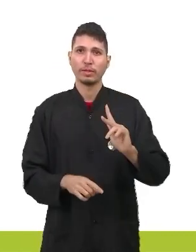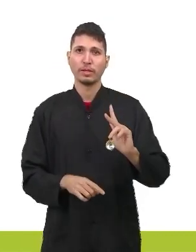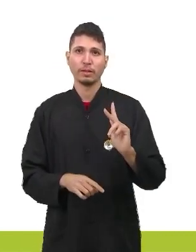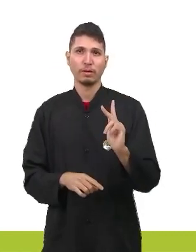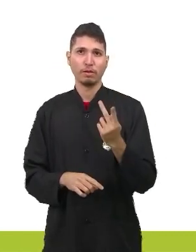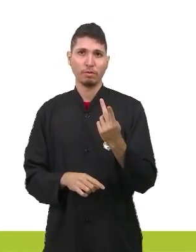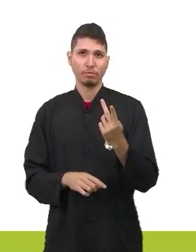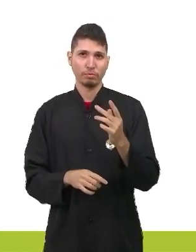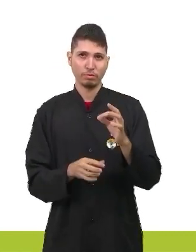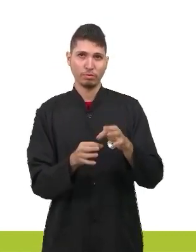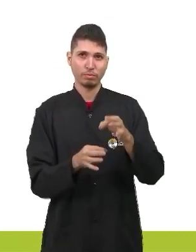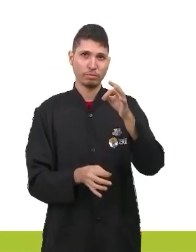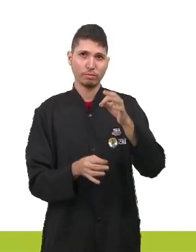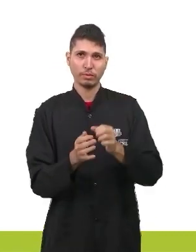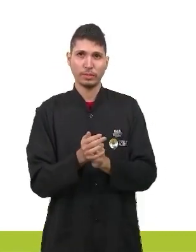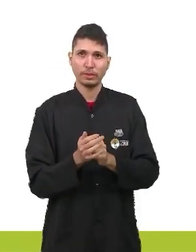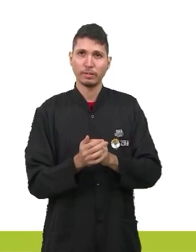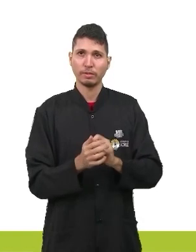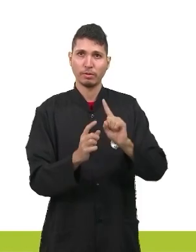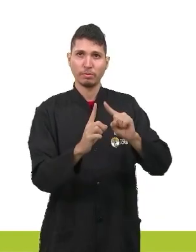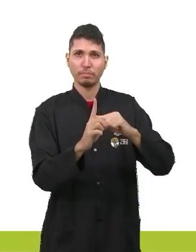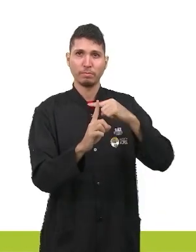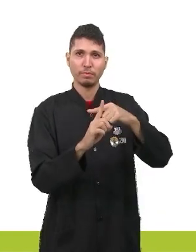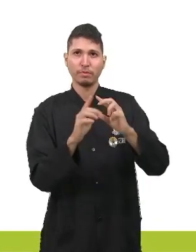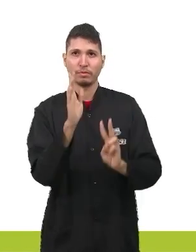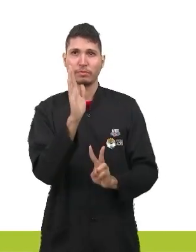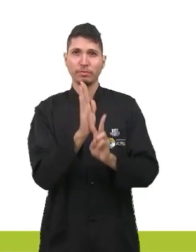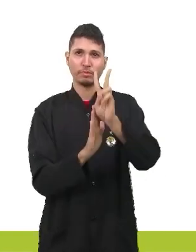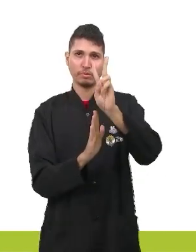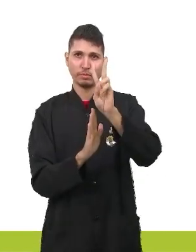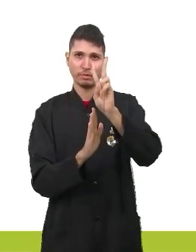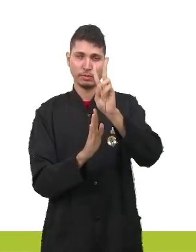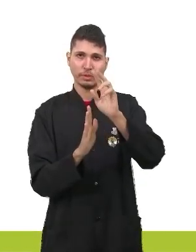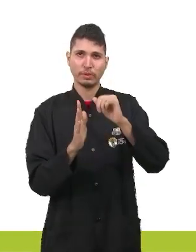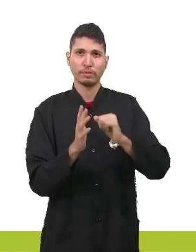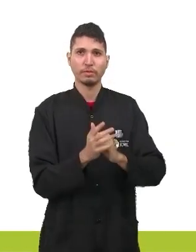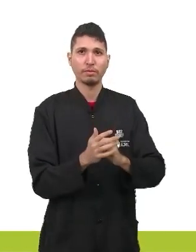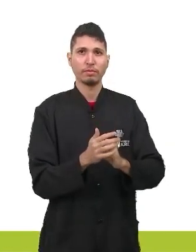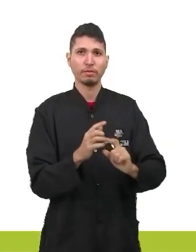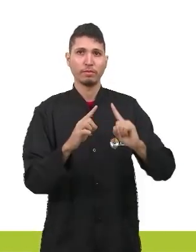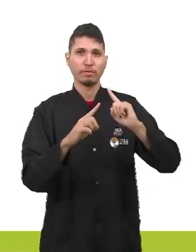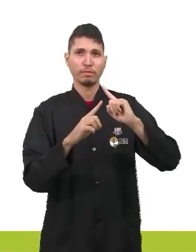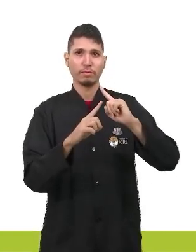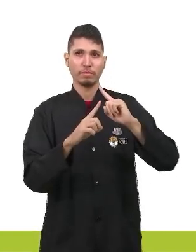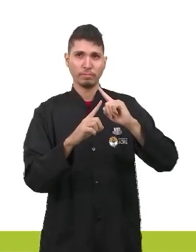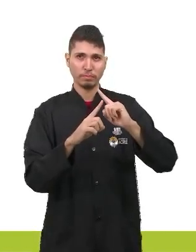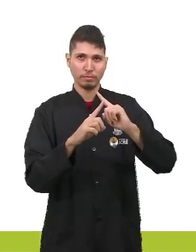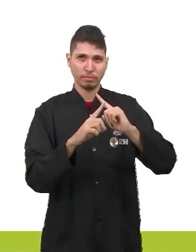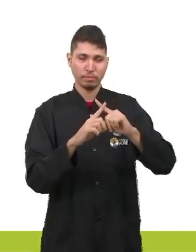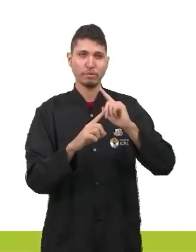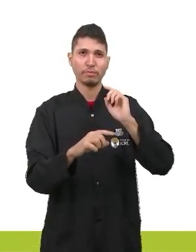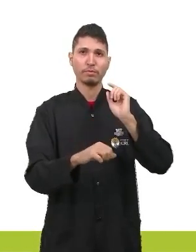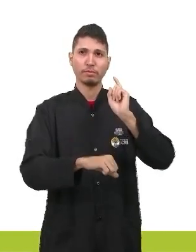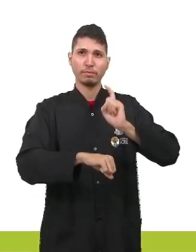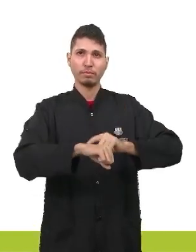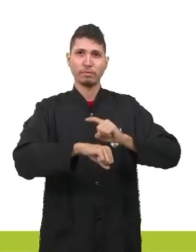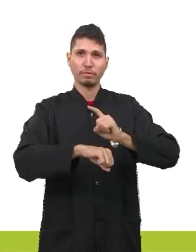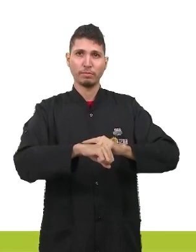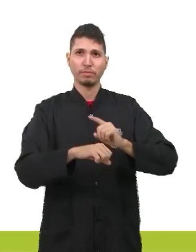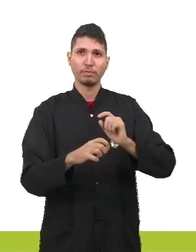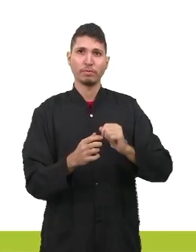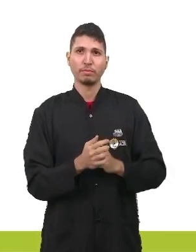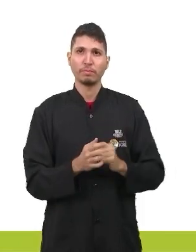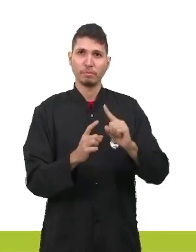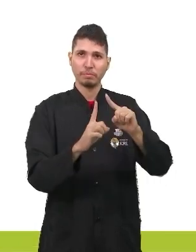inicial, mais velocidade inicial, vezes o tempo, mais a gravidade, porque o lançamento é vertical,